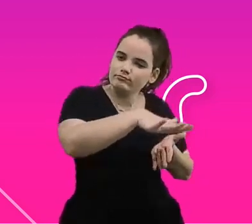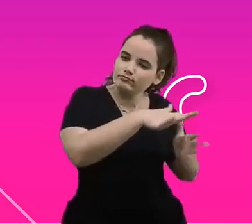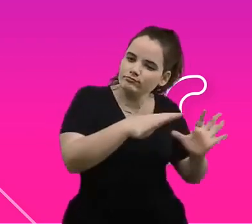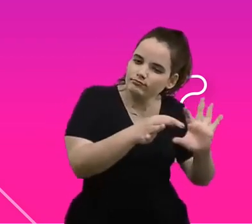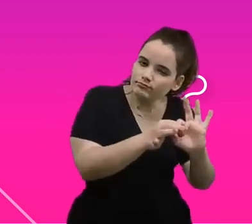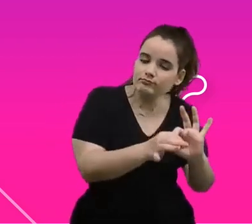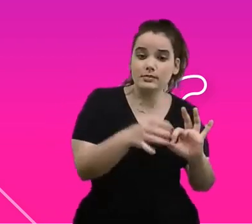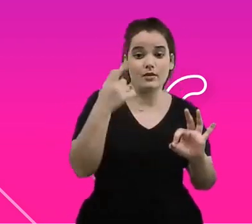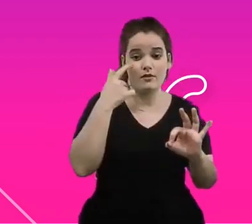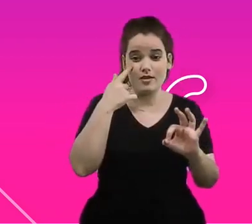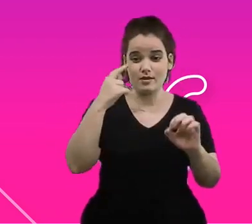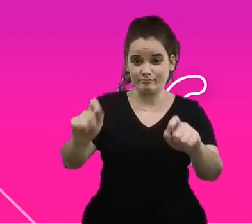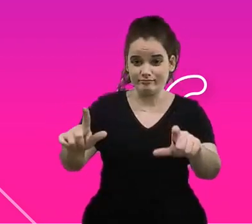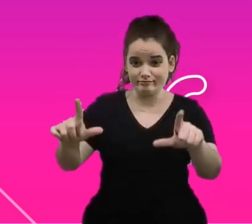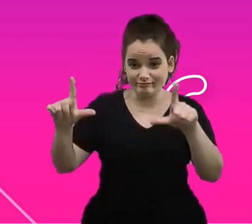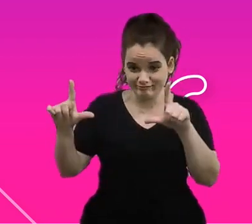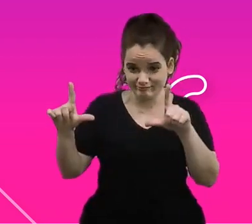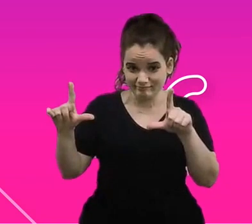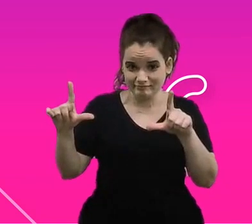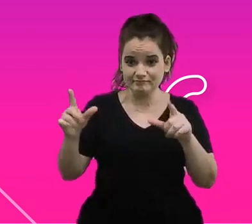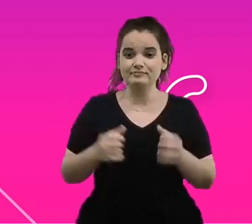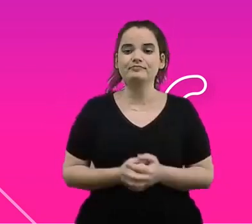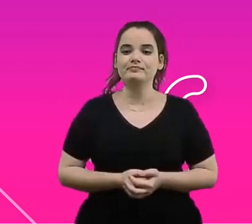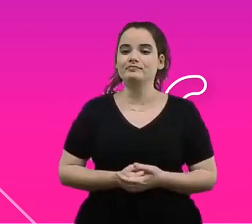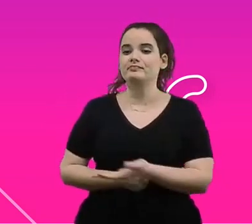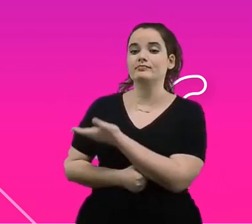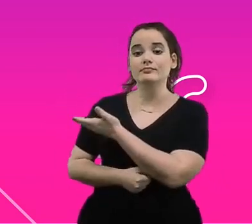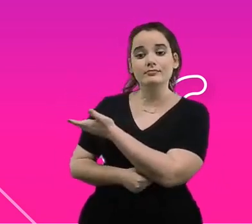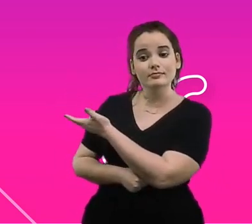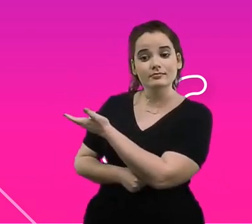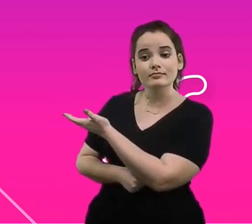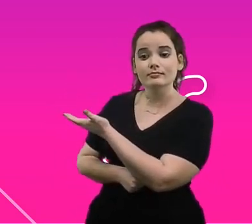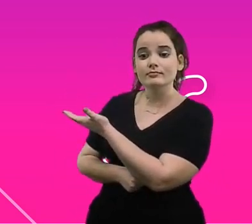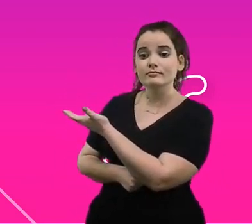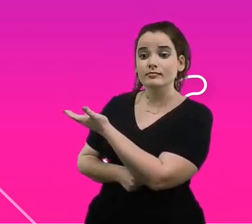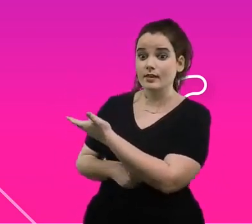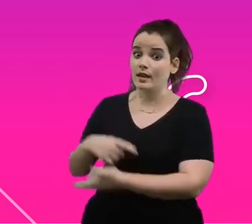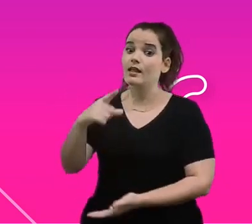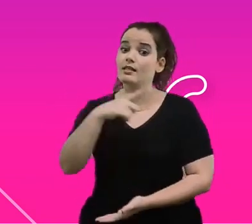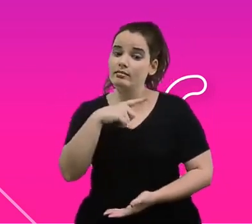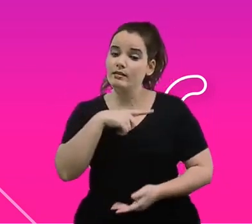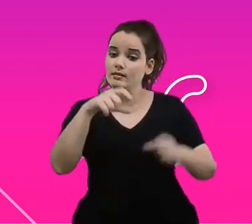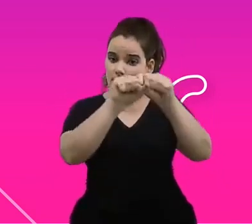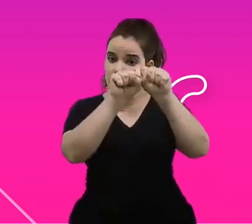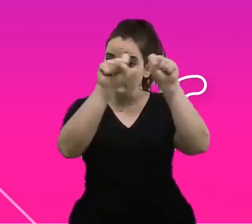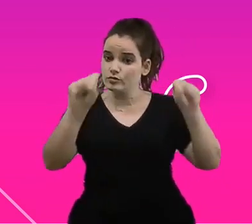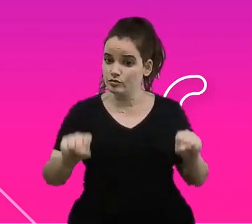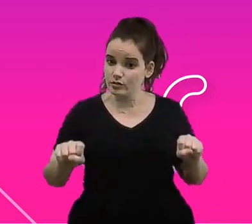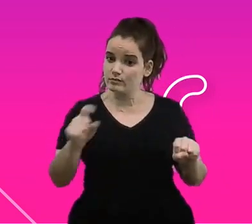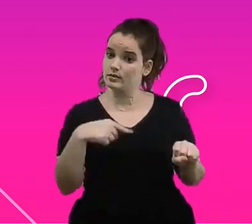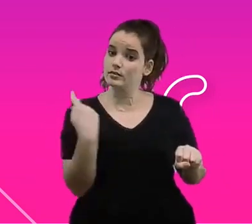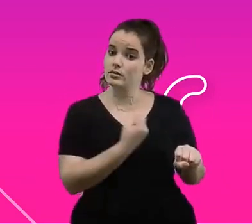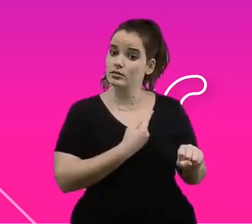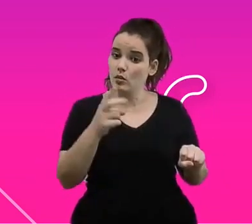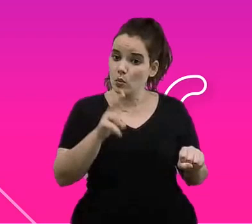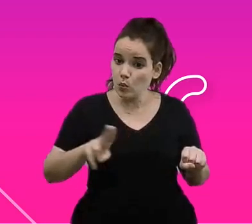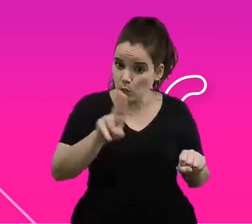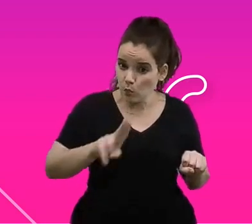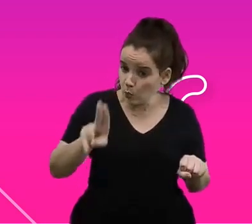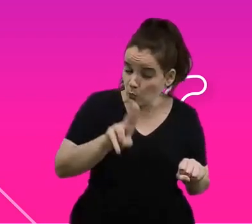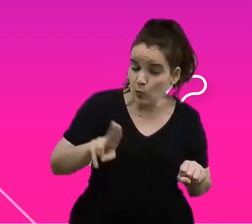melhor. Aqui estão todos os sistemas que a gente utiliza, que não são integrados entre si, a forma como a gente utiliza para poder